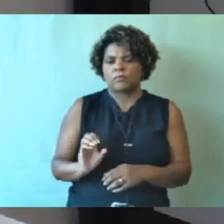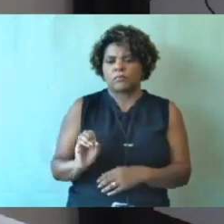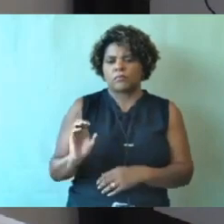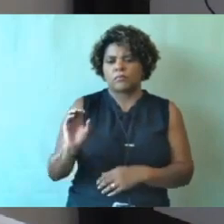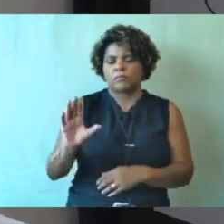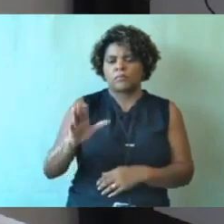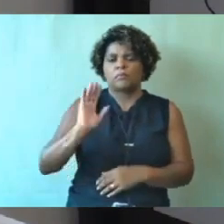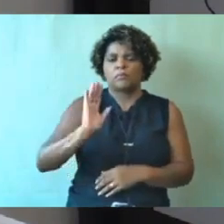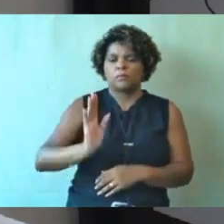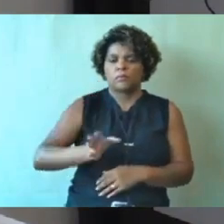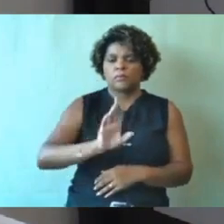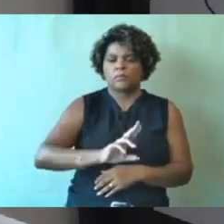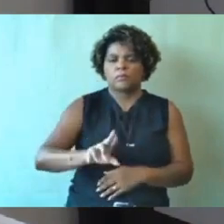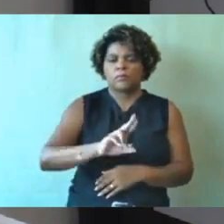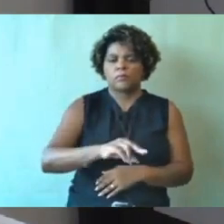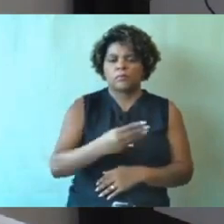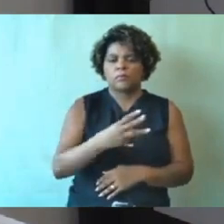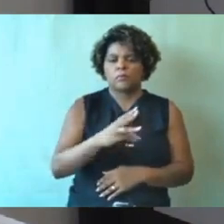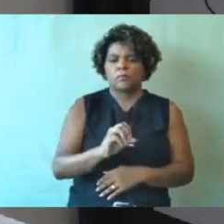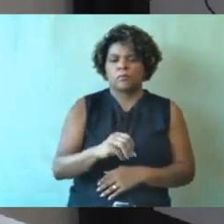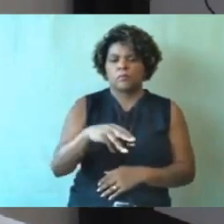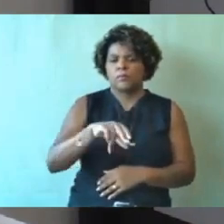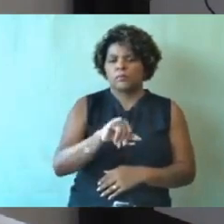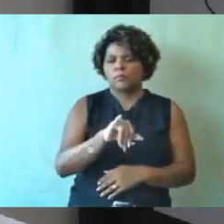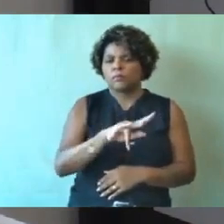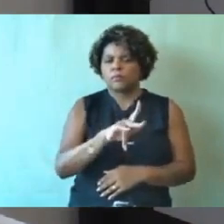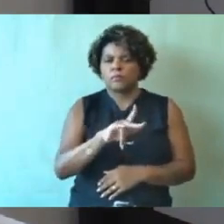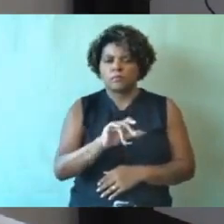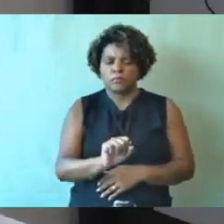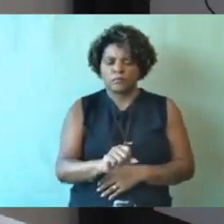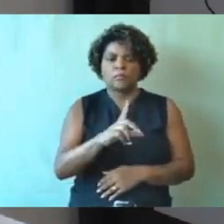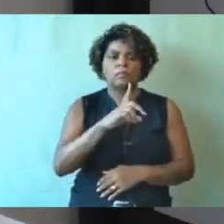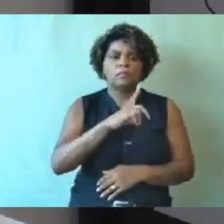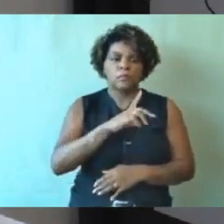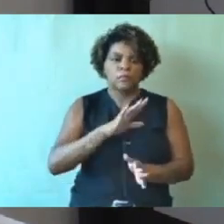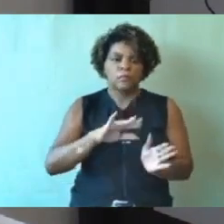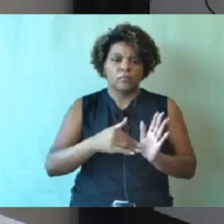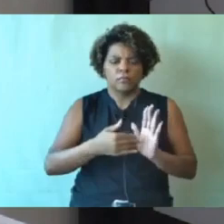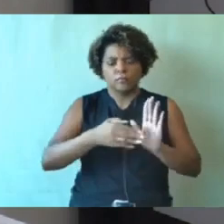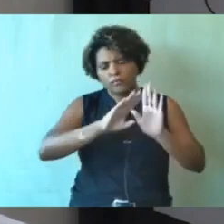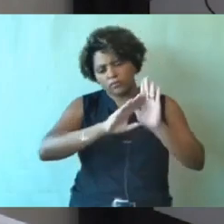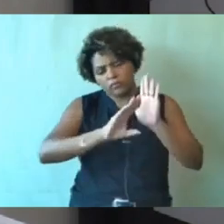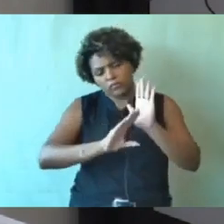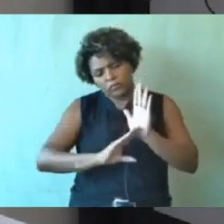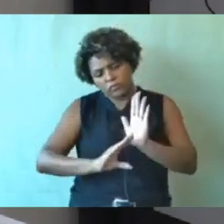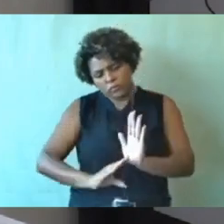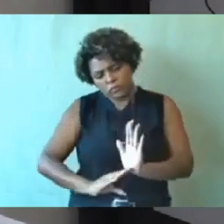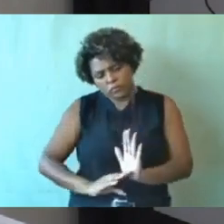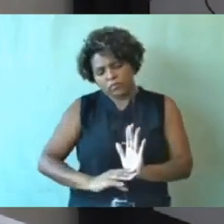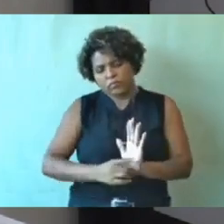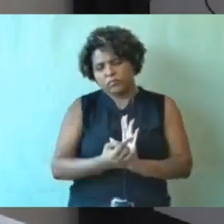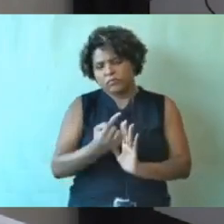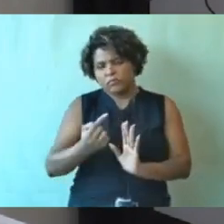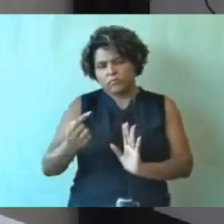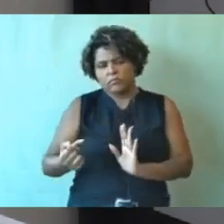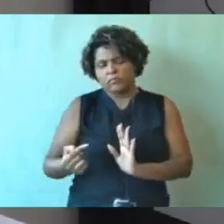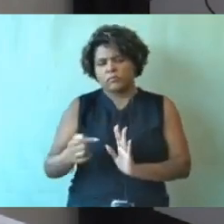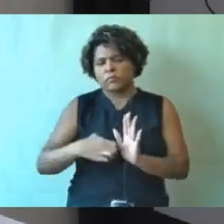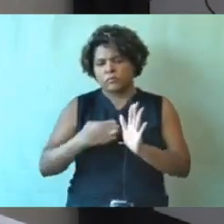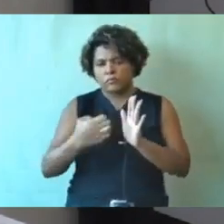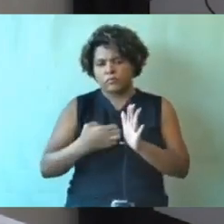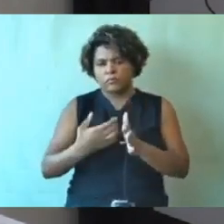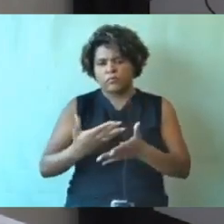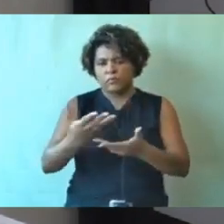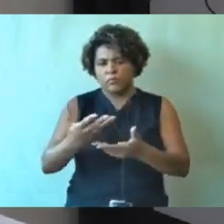milhões. Vocês fazem uma prestação de contas de volta dos 30 milhões, de quanto cada um recebeu para o poder público de